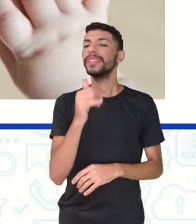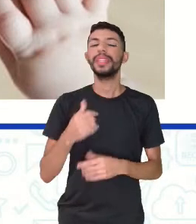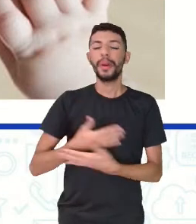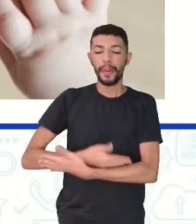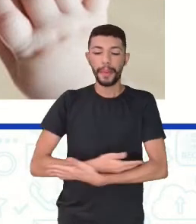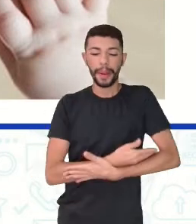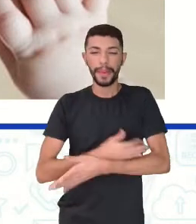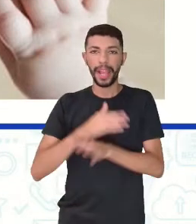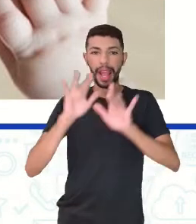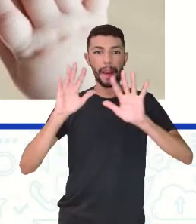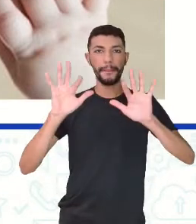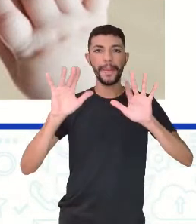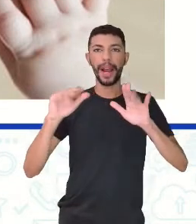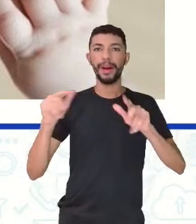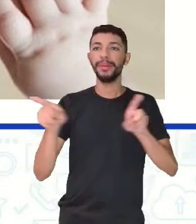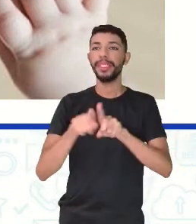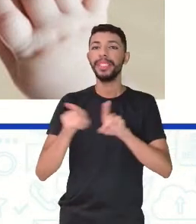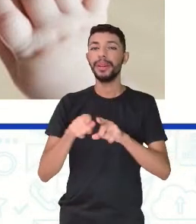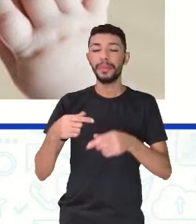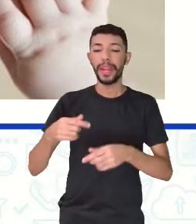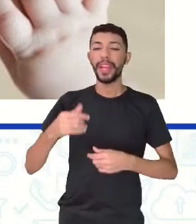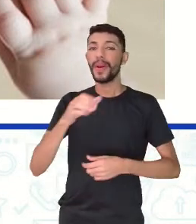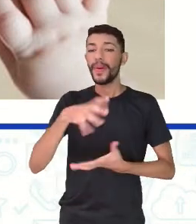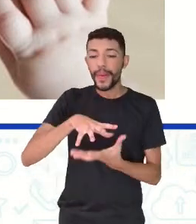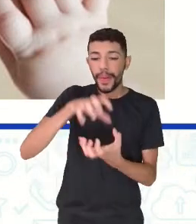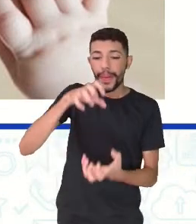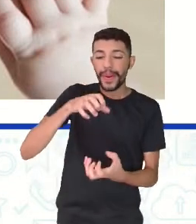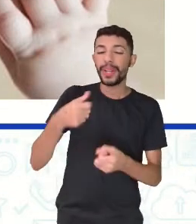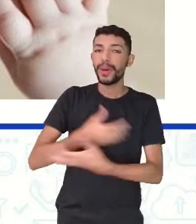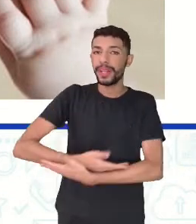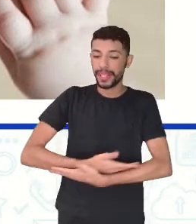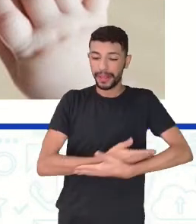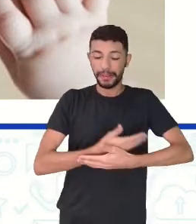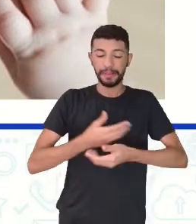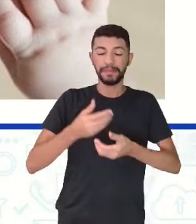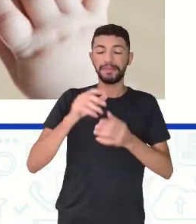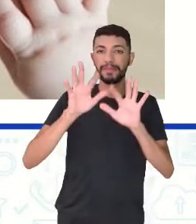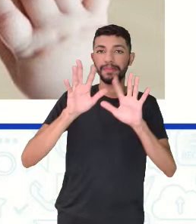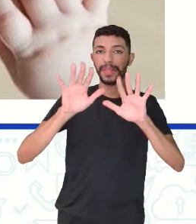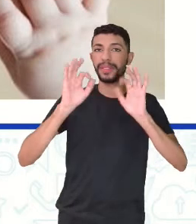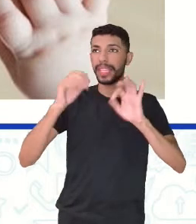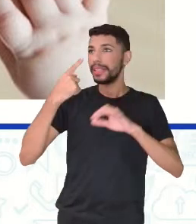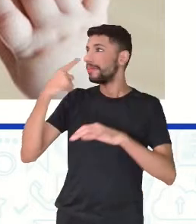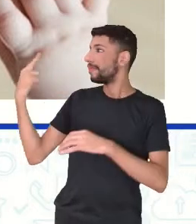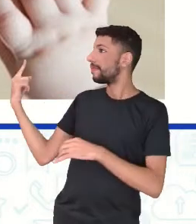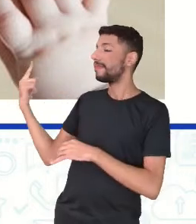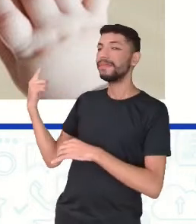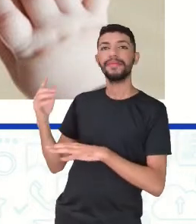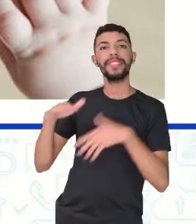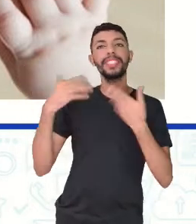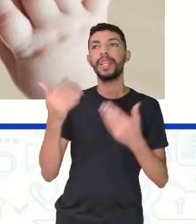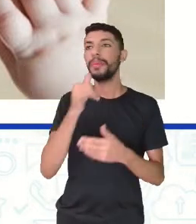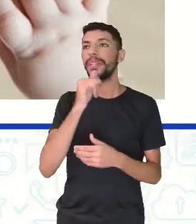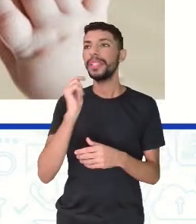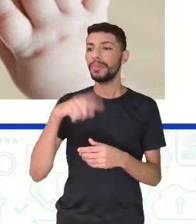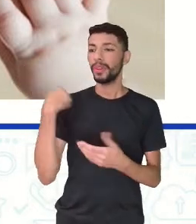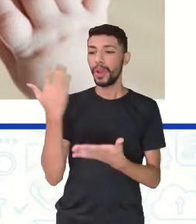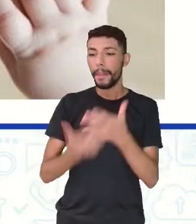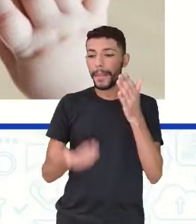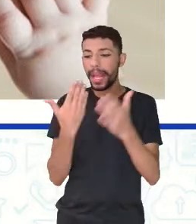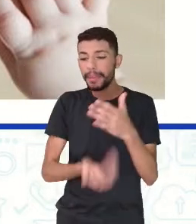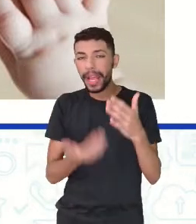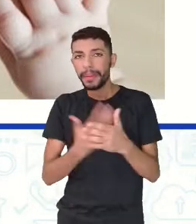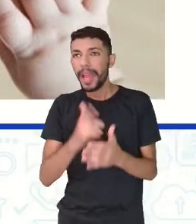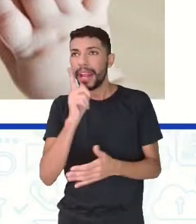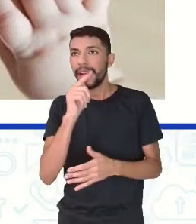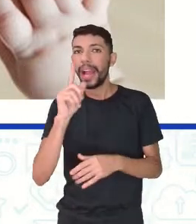mãozinha do bebê e a mãozinha do idoso. Então, a tendência aí é a gente perder água, e na medida que a gente perde água, a nossa